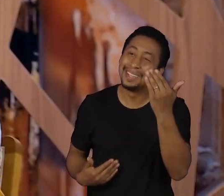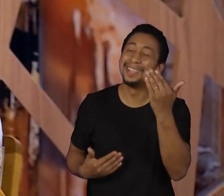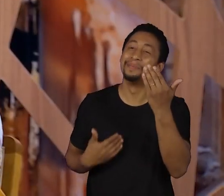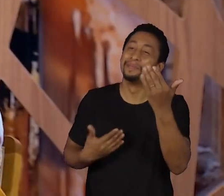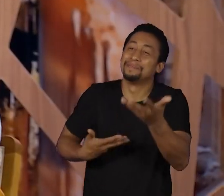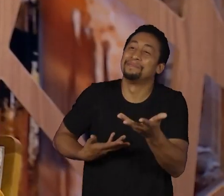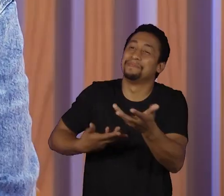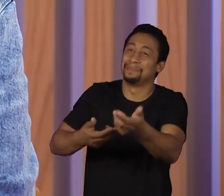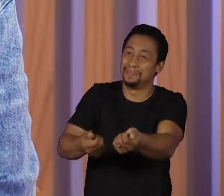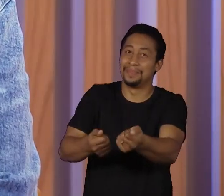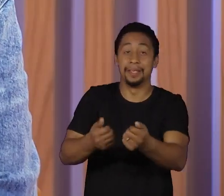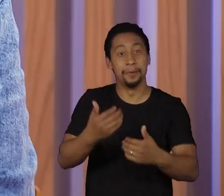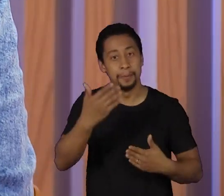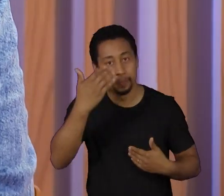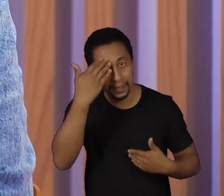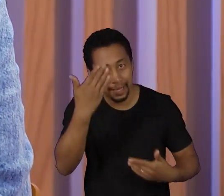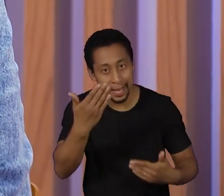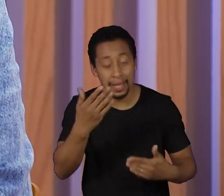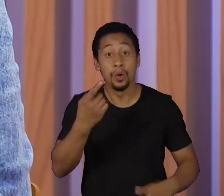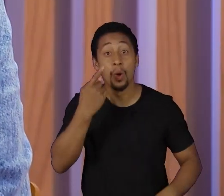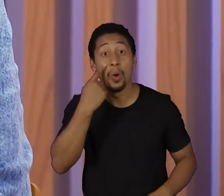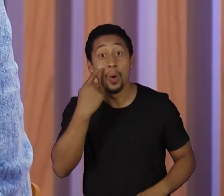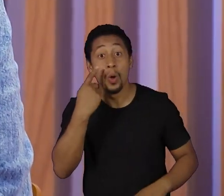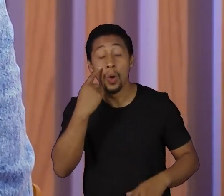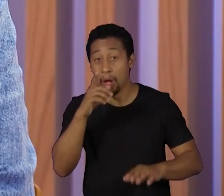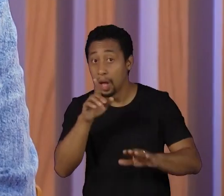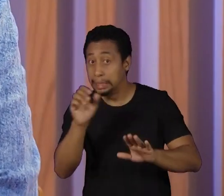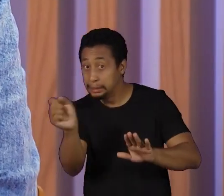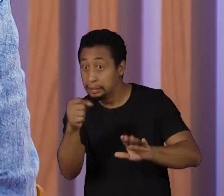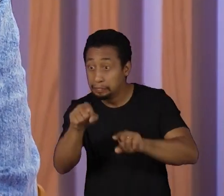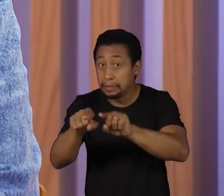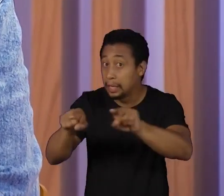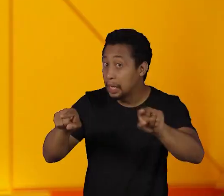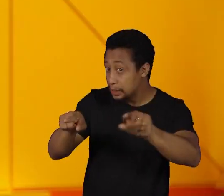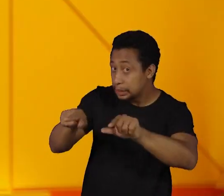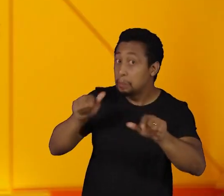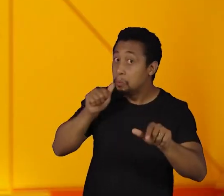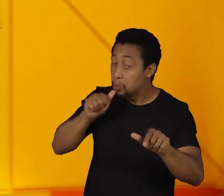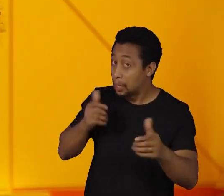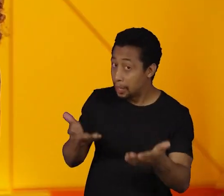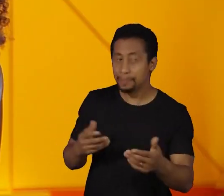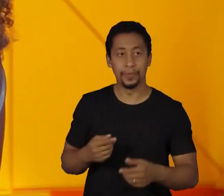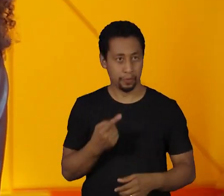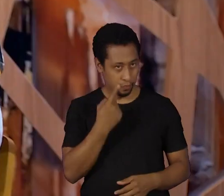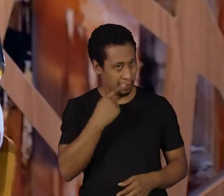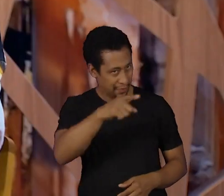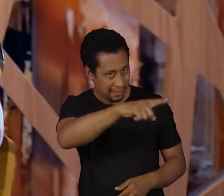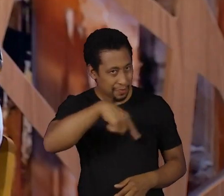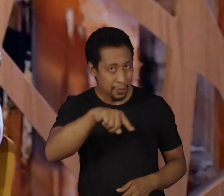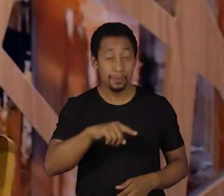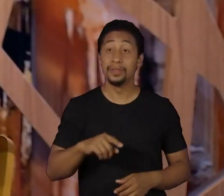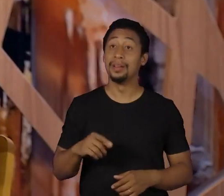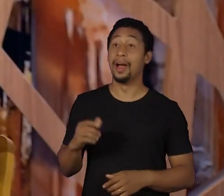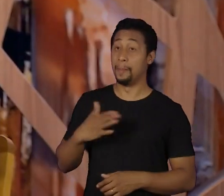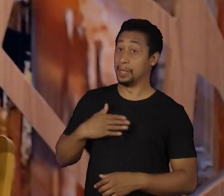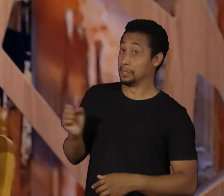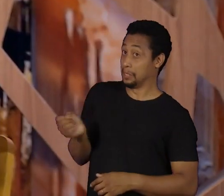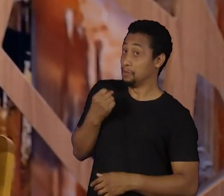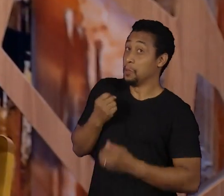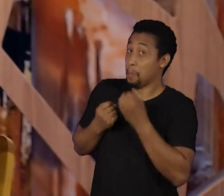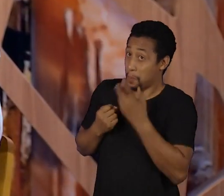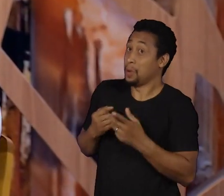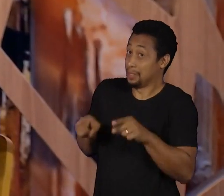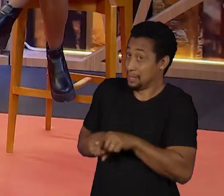pelo convite. Obrigadão. E, ó, fica de olho aí nas cervejas dessa galera, hein? Sim. Fica de olho nas cervejas. Mas uma cerveja muito boa também, viu? Tem